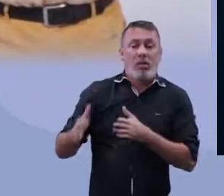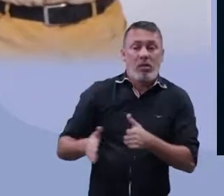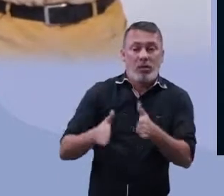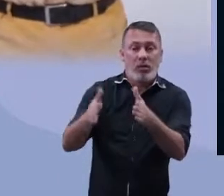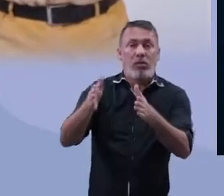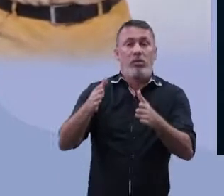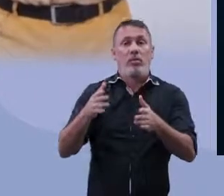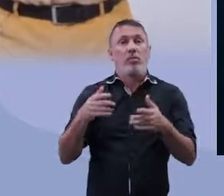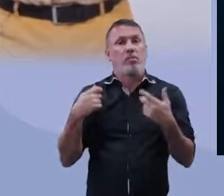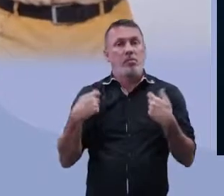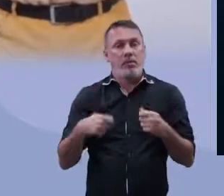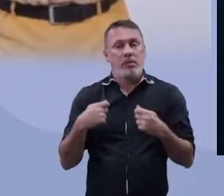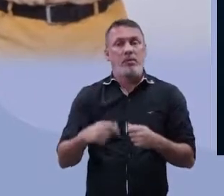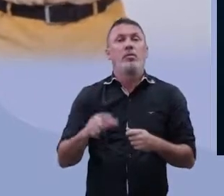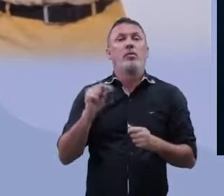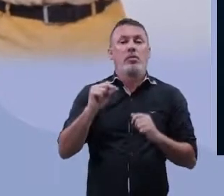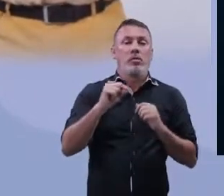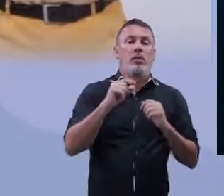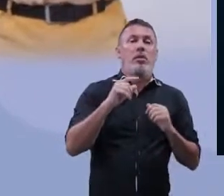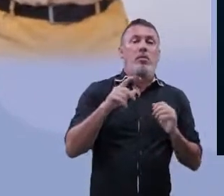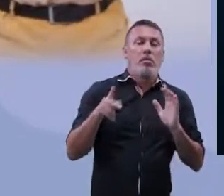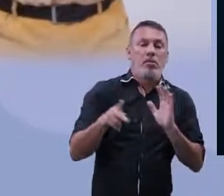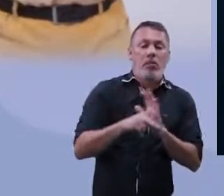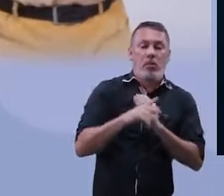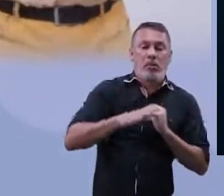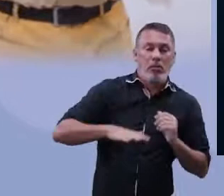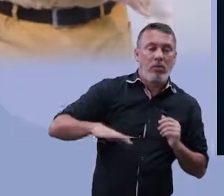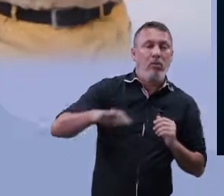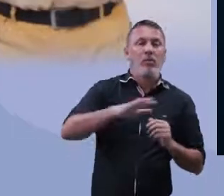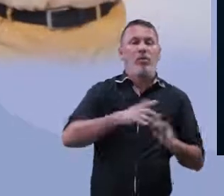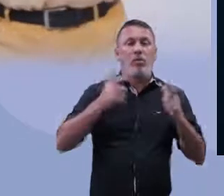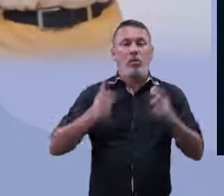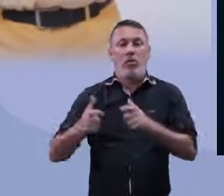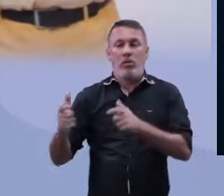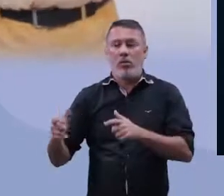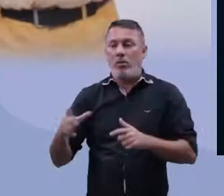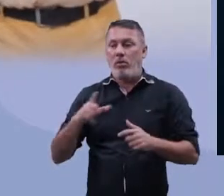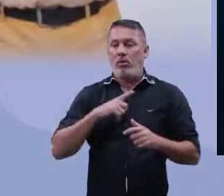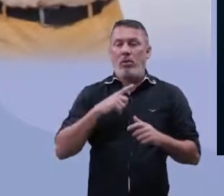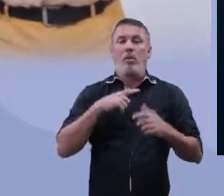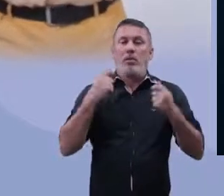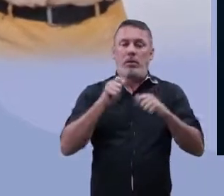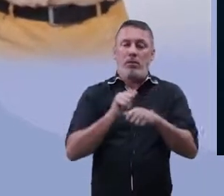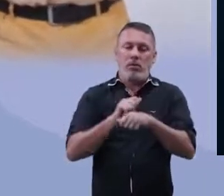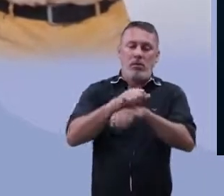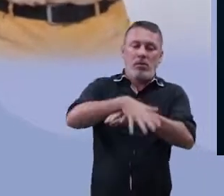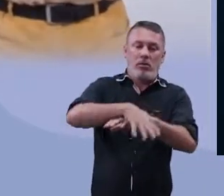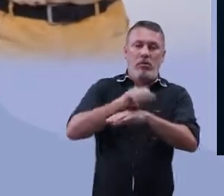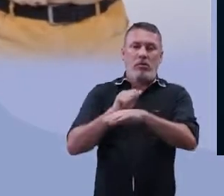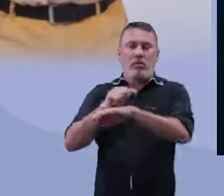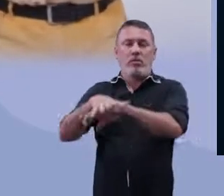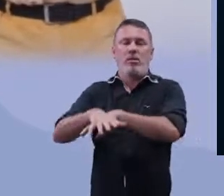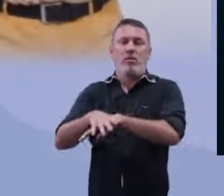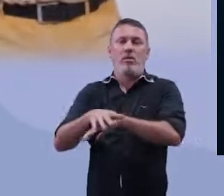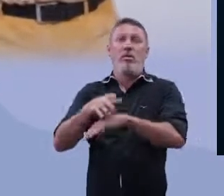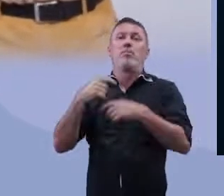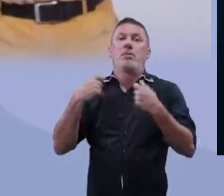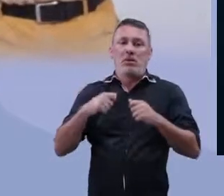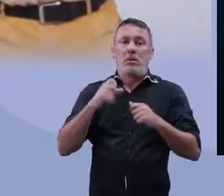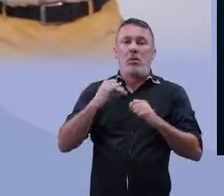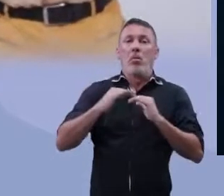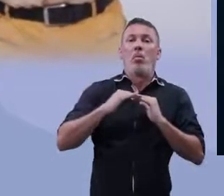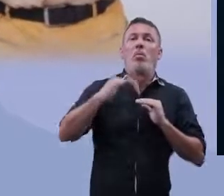de rios de planalto, ou seja, o rio tem que ser encaixoeirado para poder ter energia cinética de